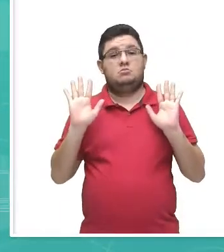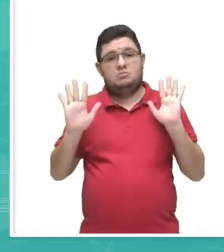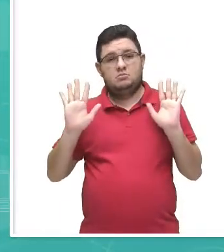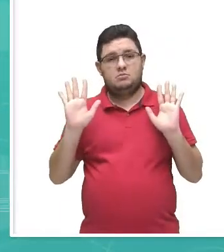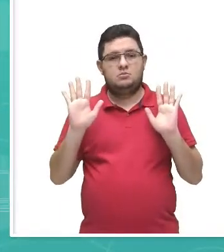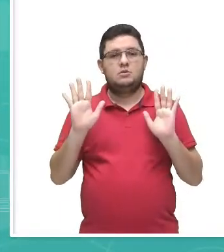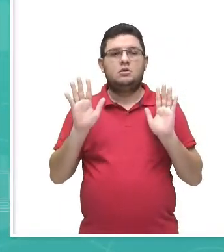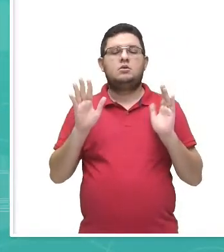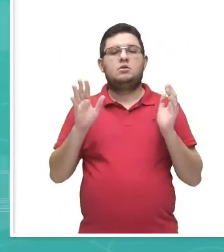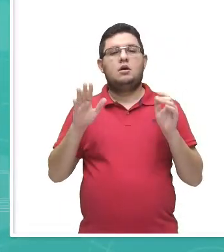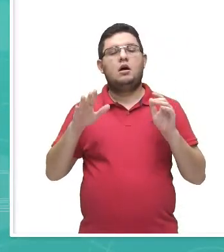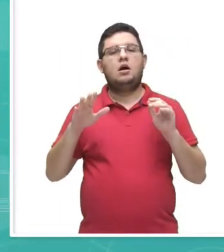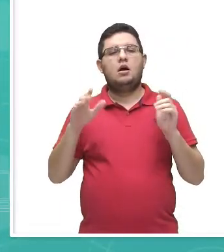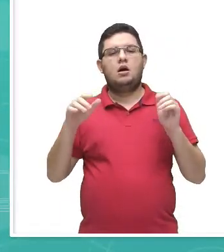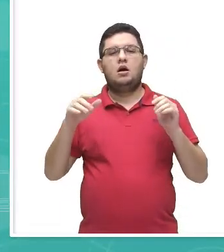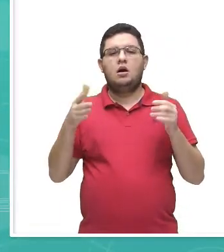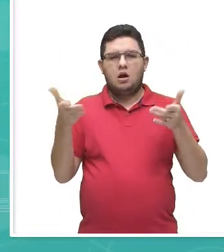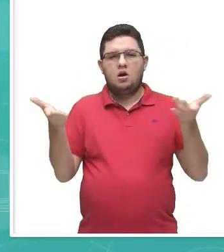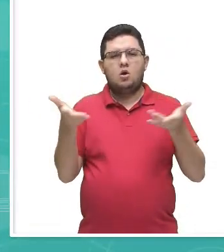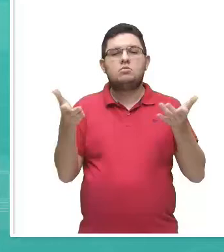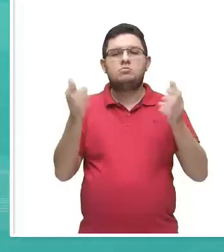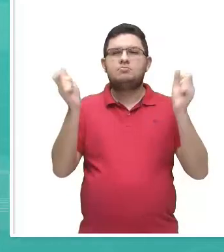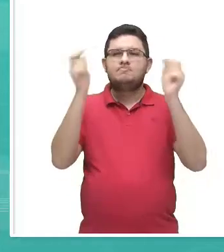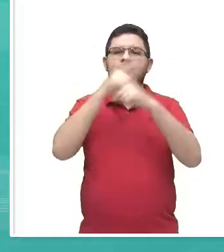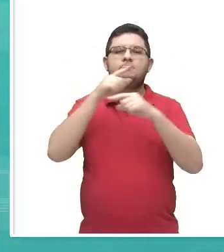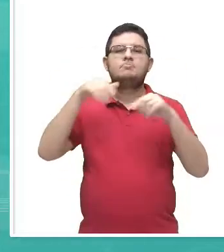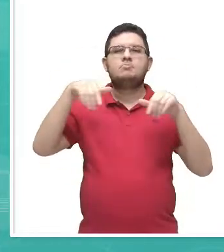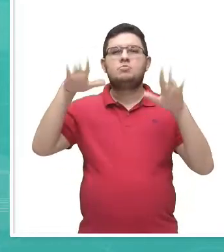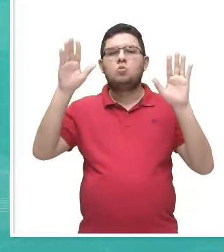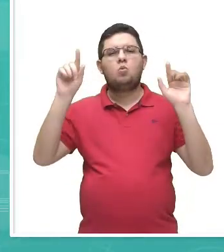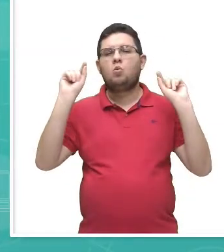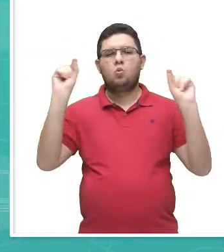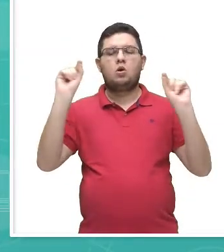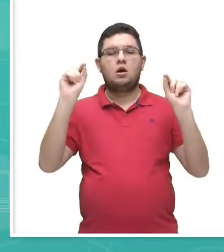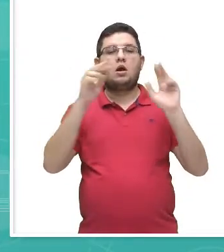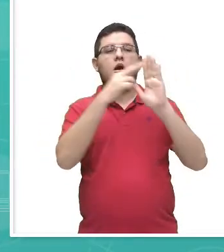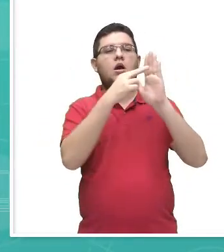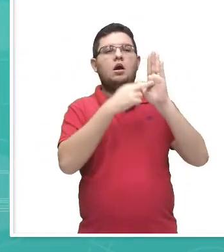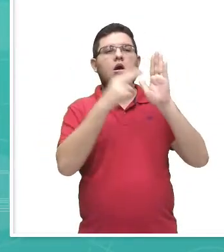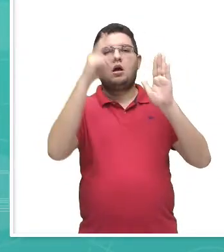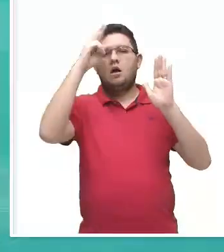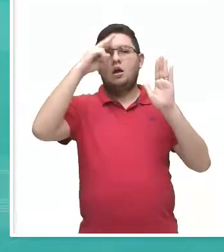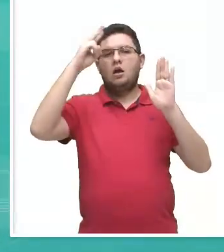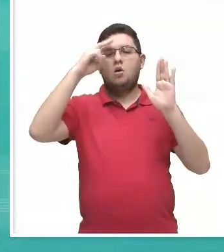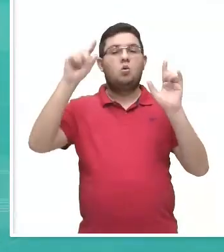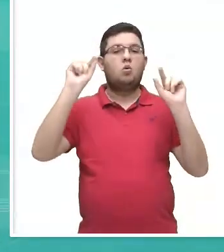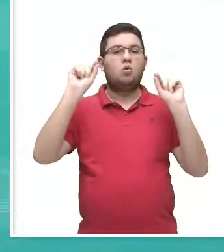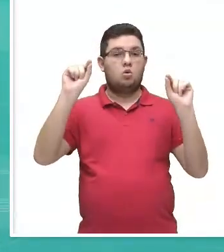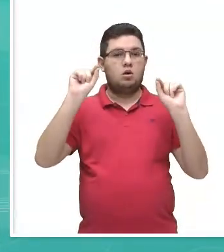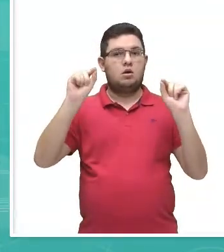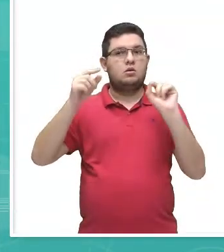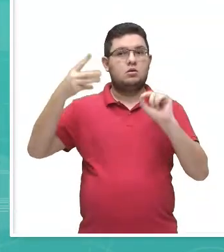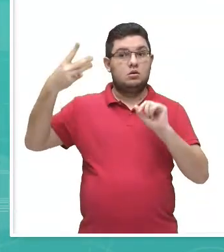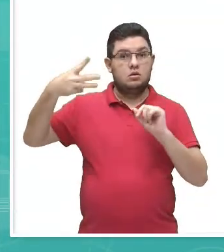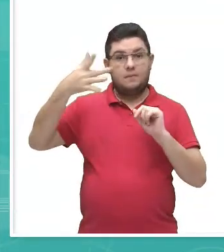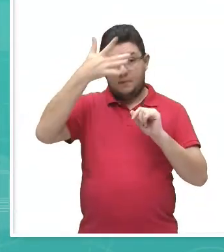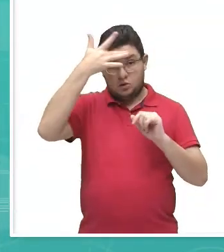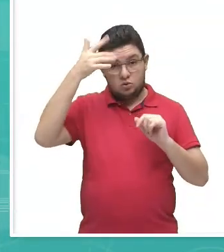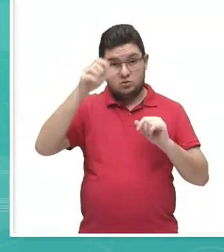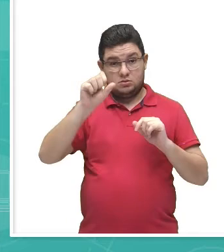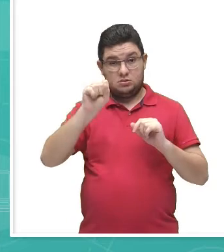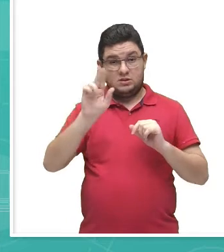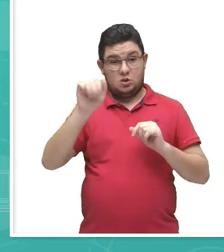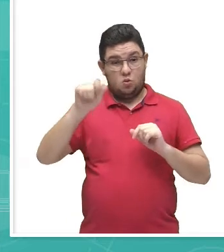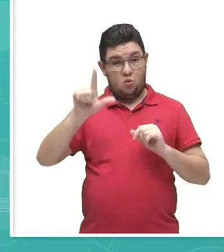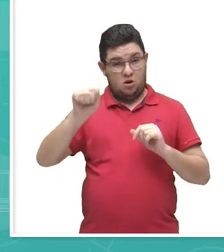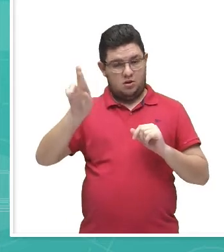da regra, né, de terceira pessoa do singular. Porque nós temos, então, né, lembrando que nós temos a regra geral, que diz que o verbo é acrescido de